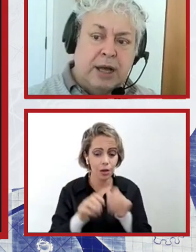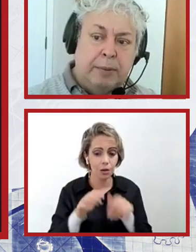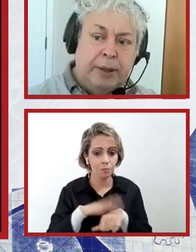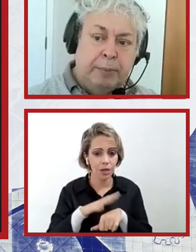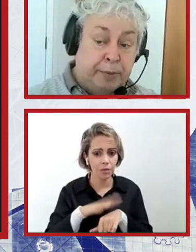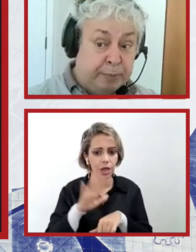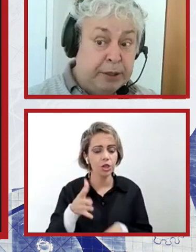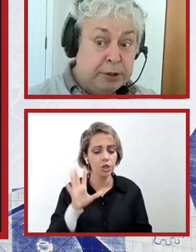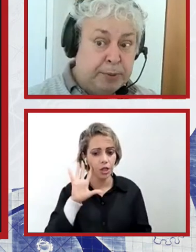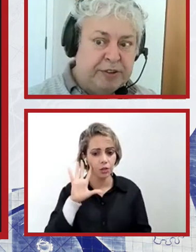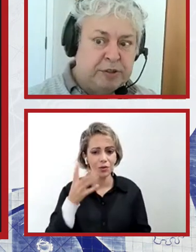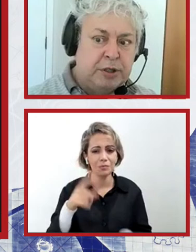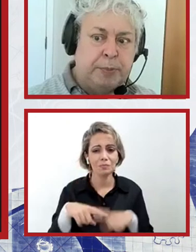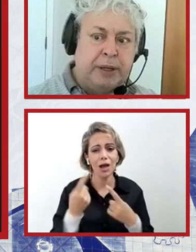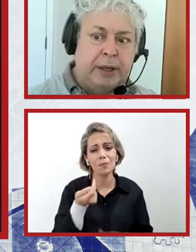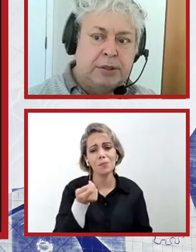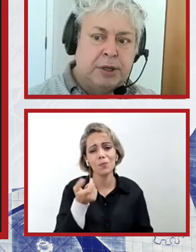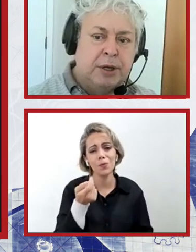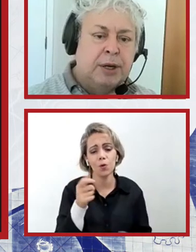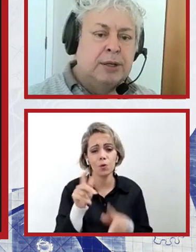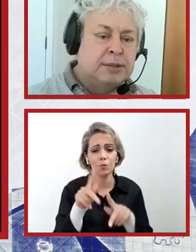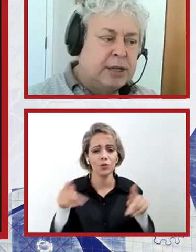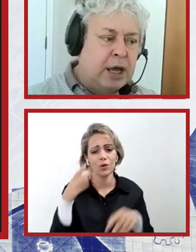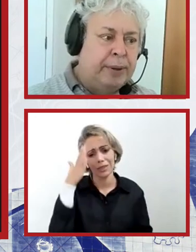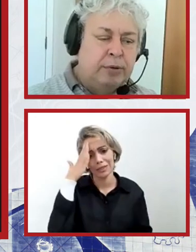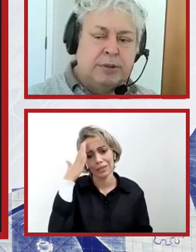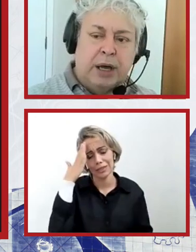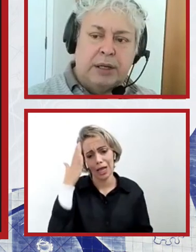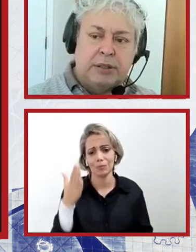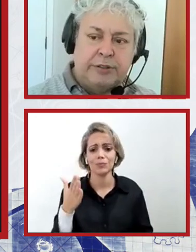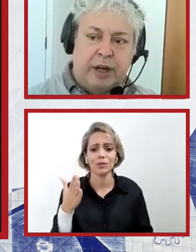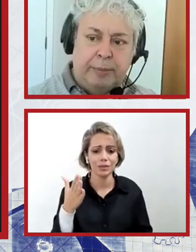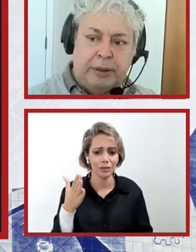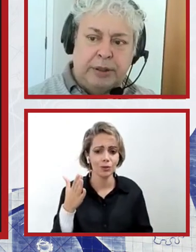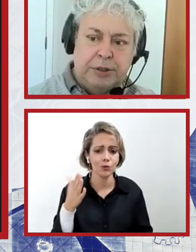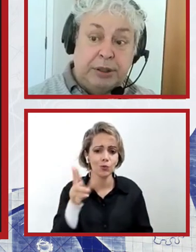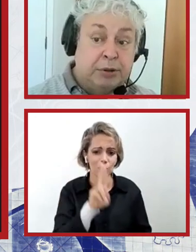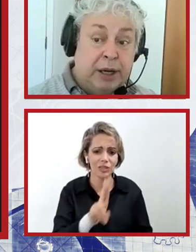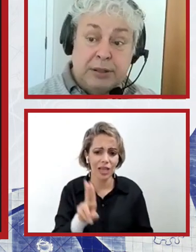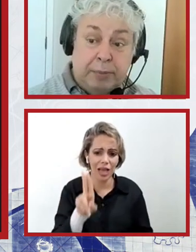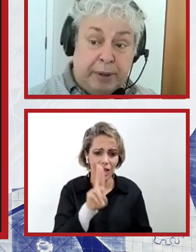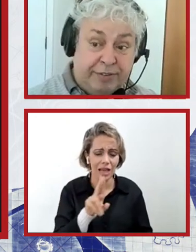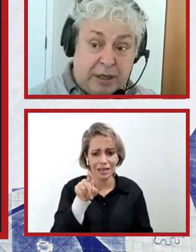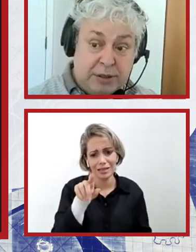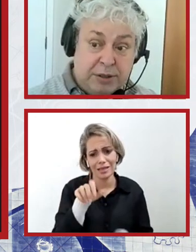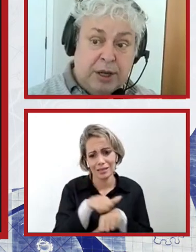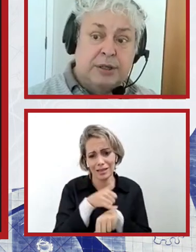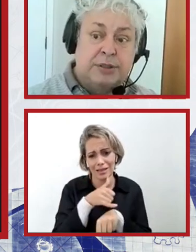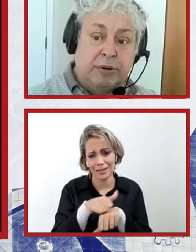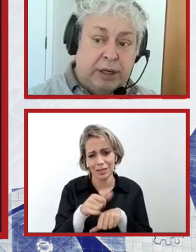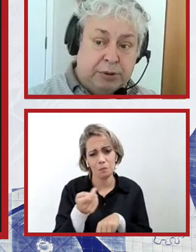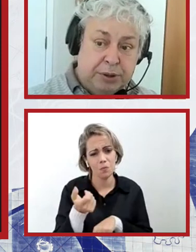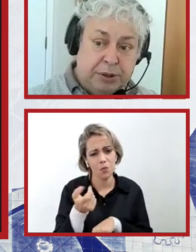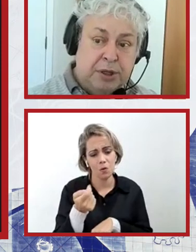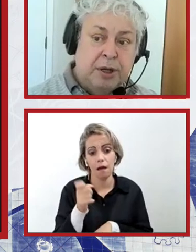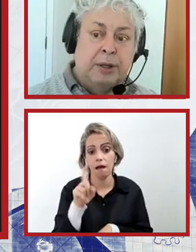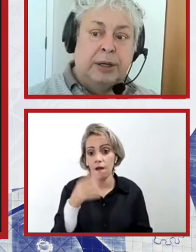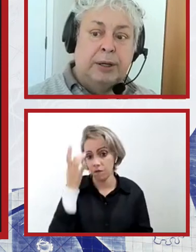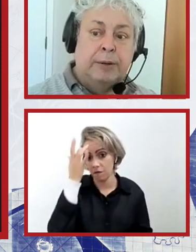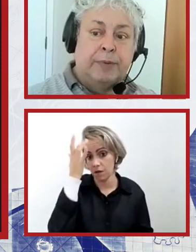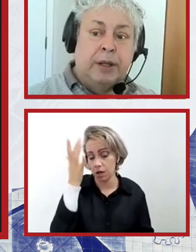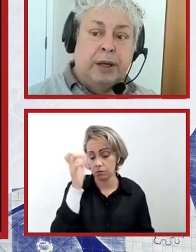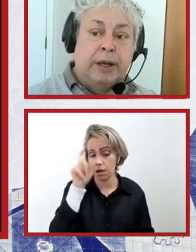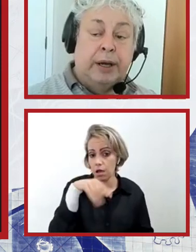professores sabem, mesmo professores experientes, sabem usar essas ferramentas direito. Elas são bem fáceis, são